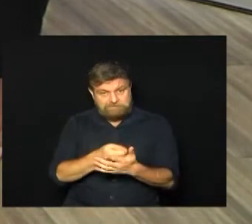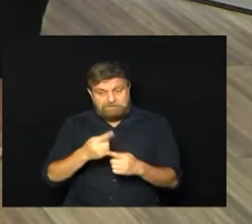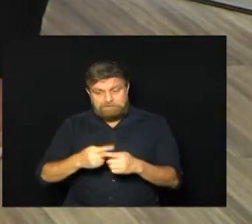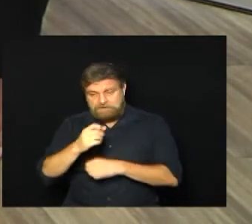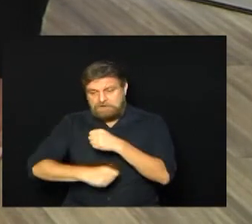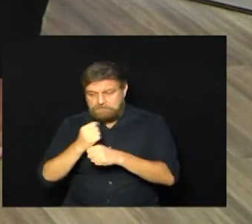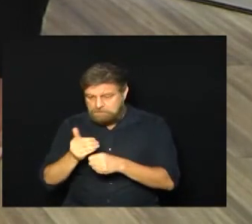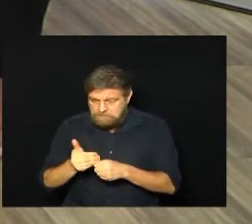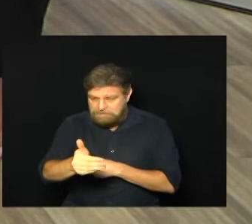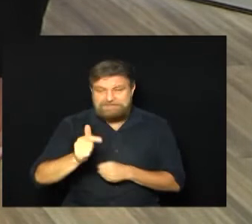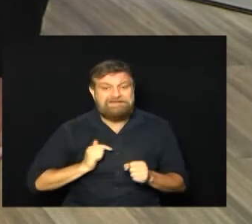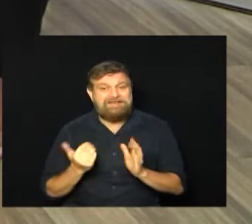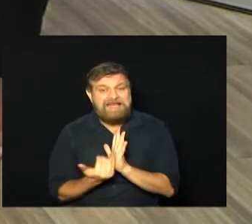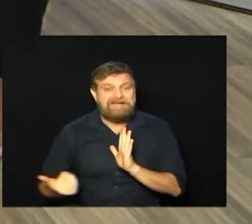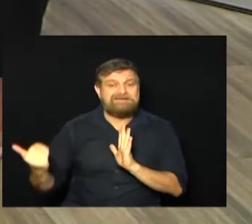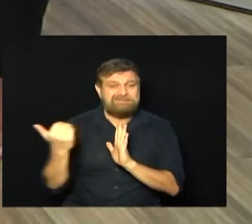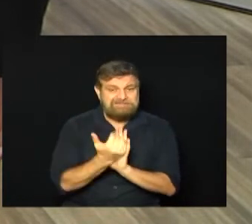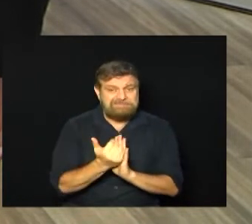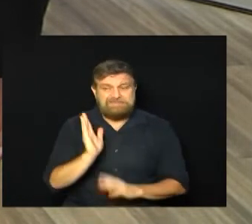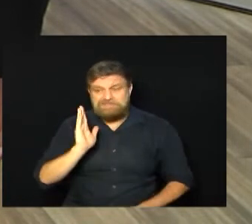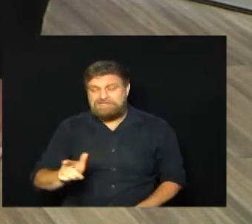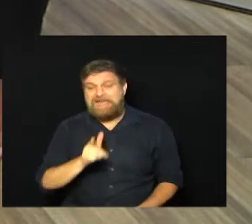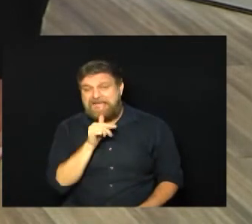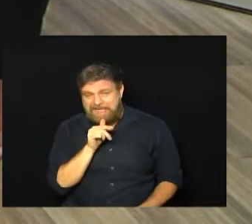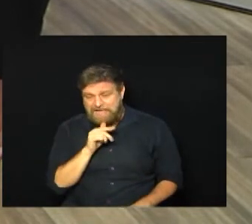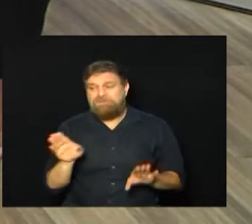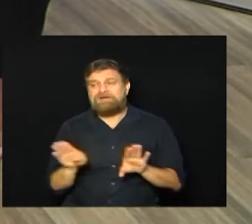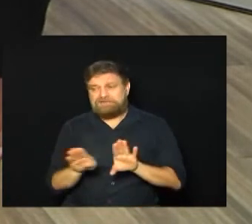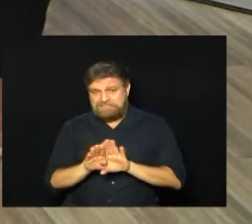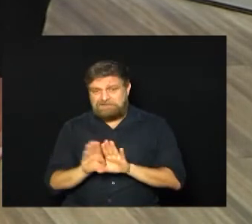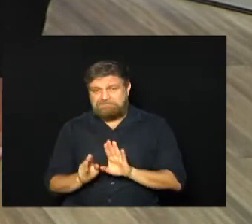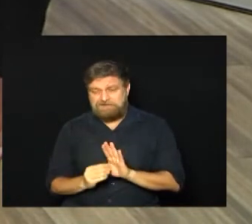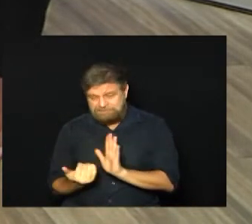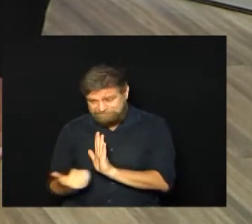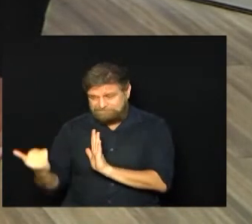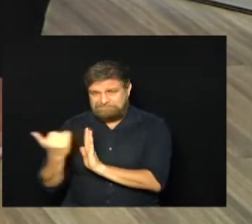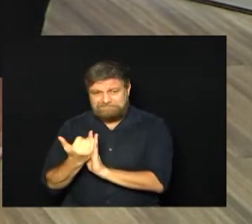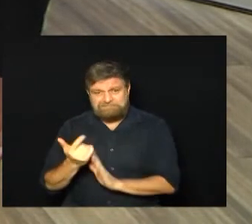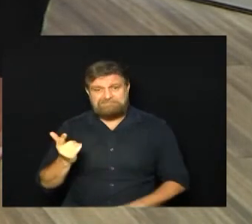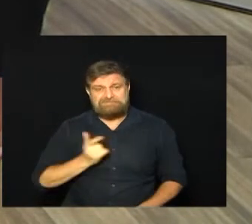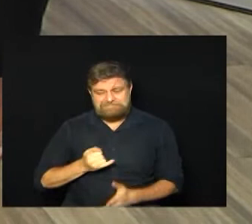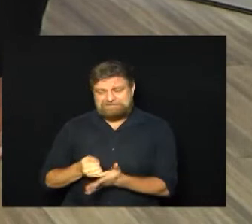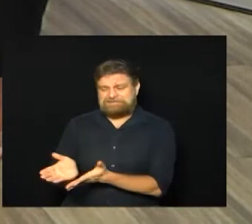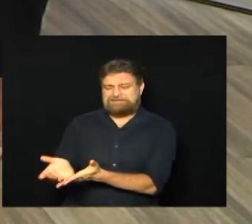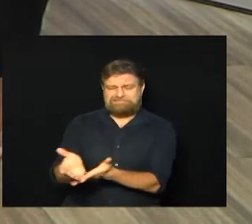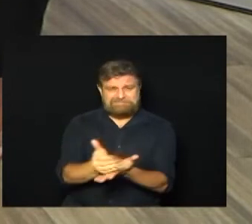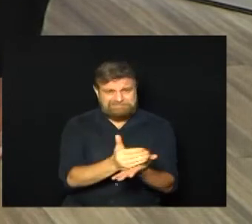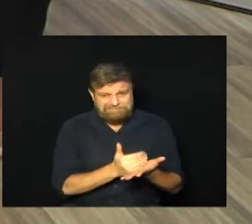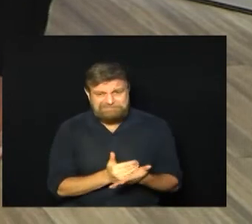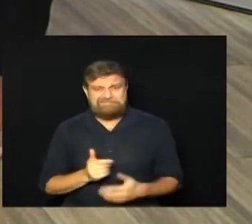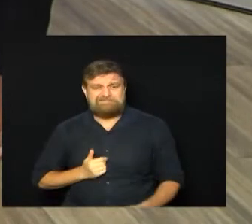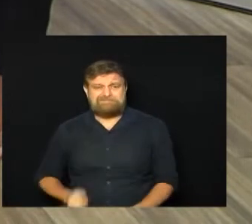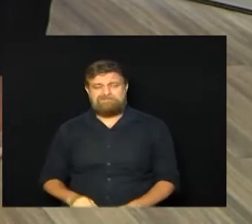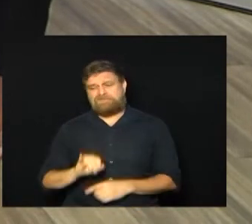uma alta aí, né, no preço da água, que nós já reportamos aqui no nosso Câmara Total. Tem todos os impostos,